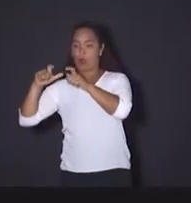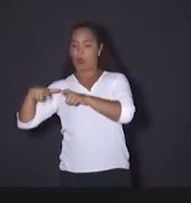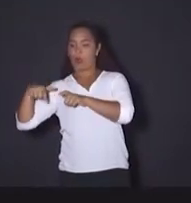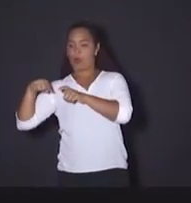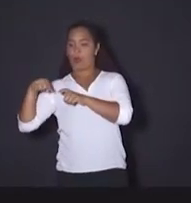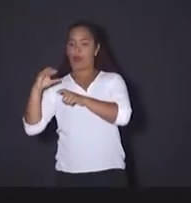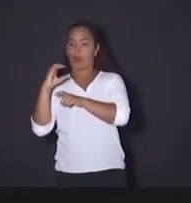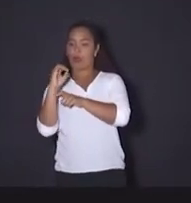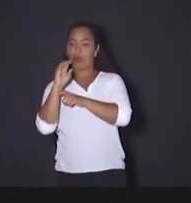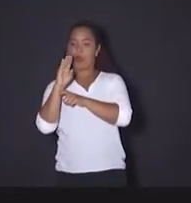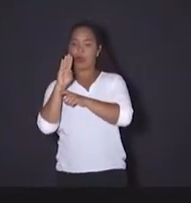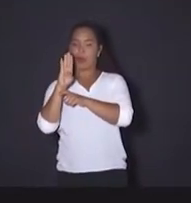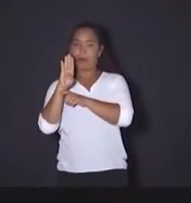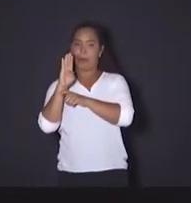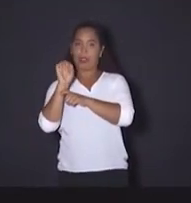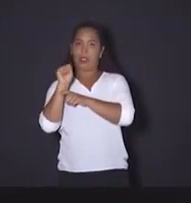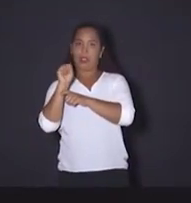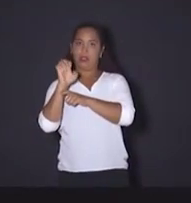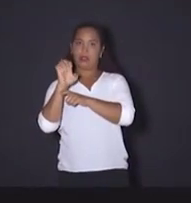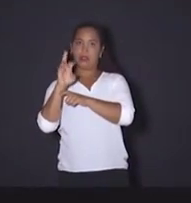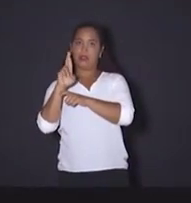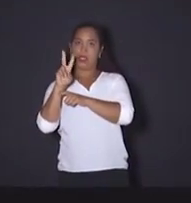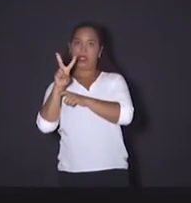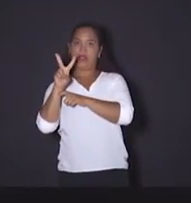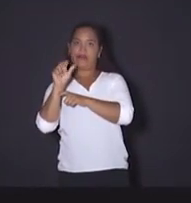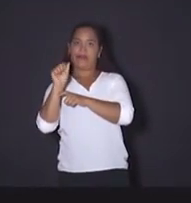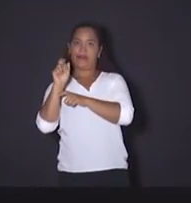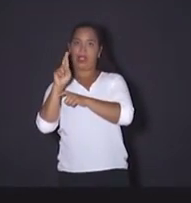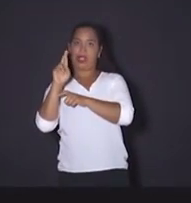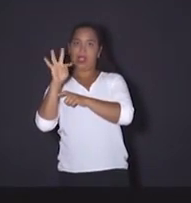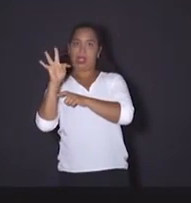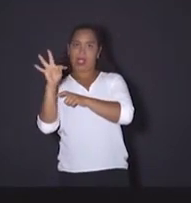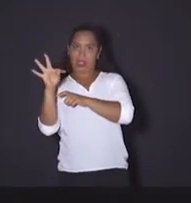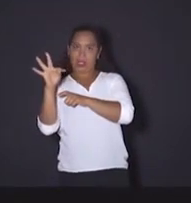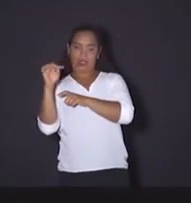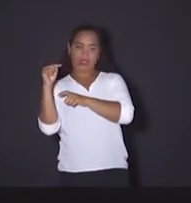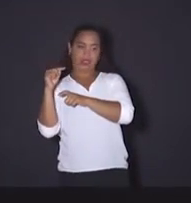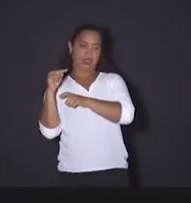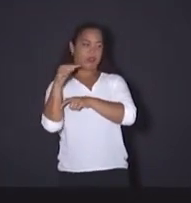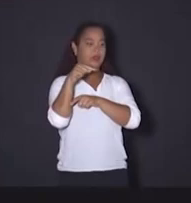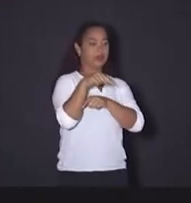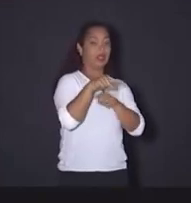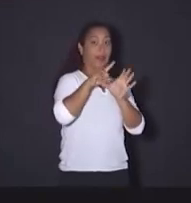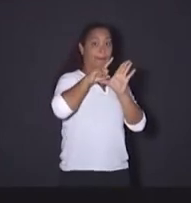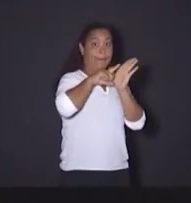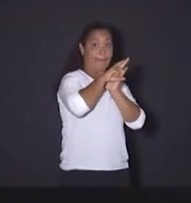do ensino das artes, mostra que foi através do Reúne em